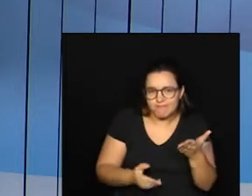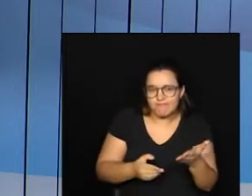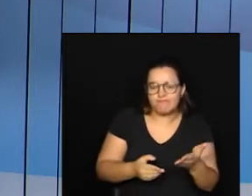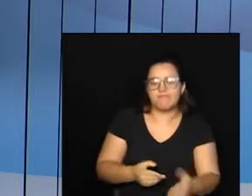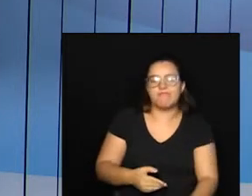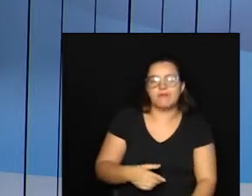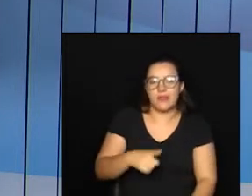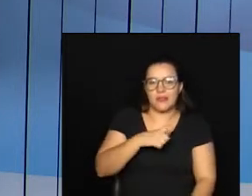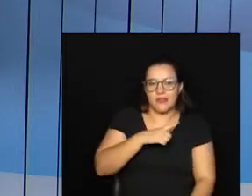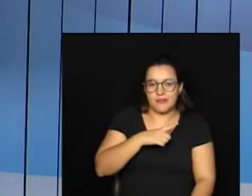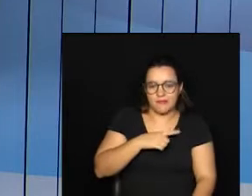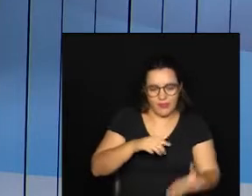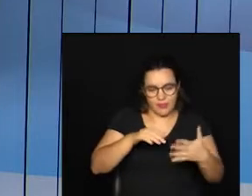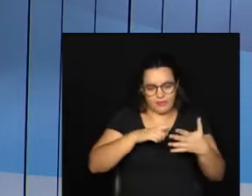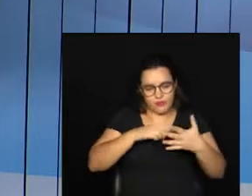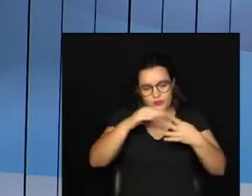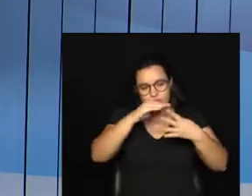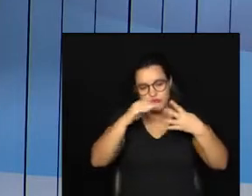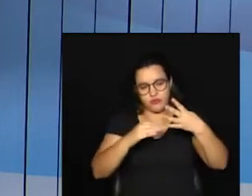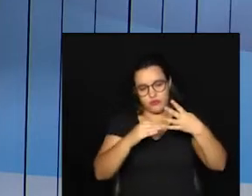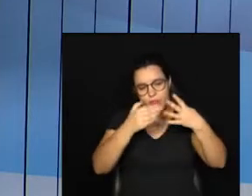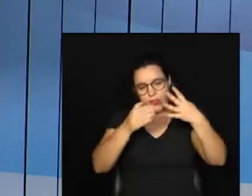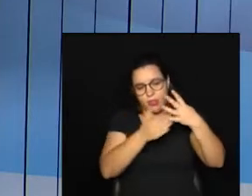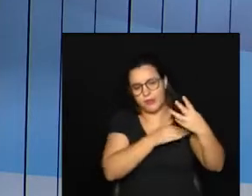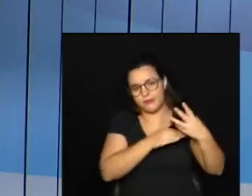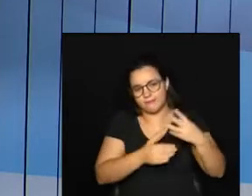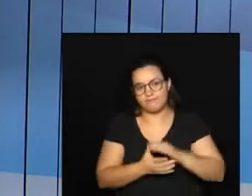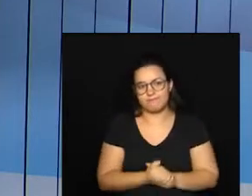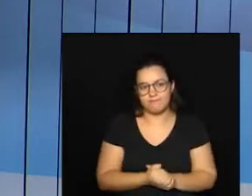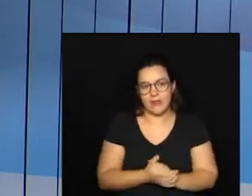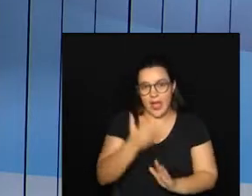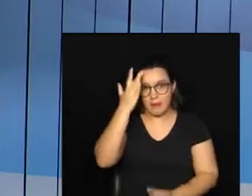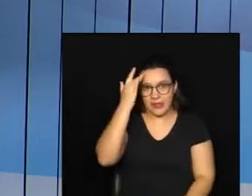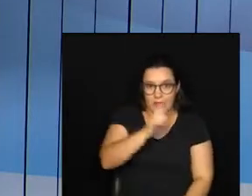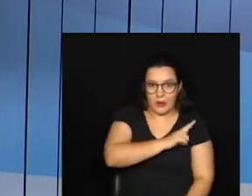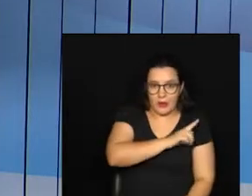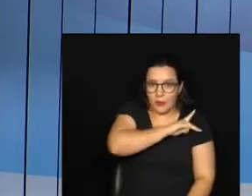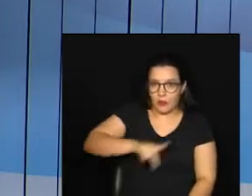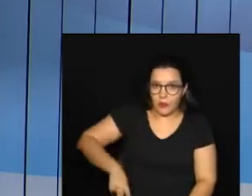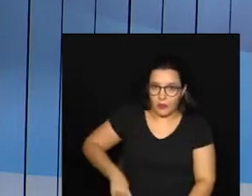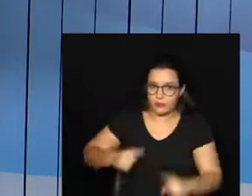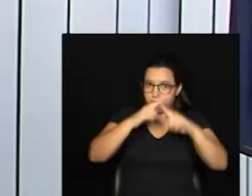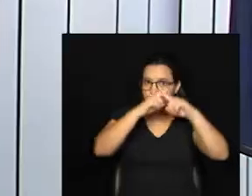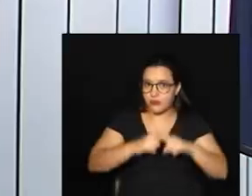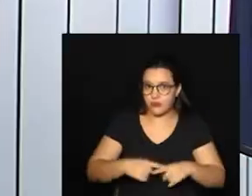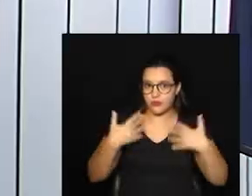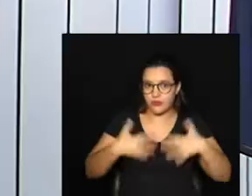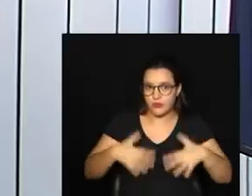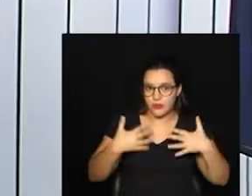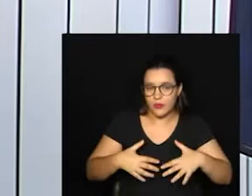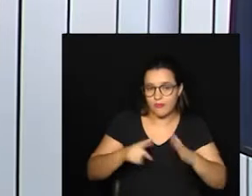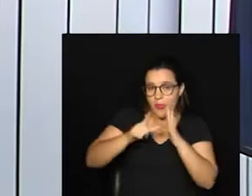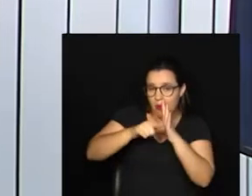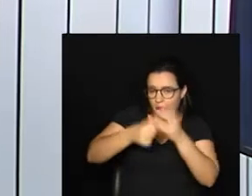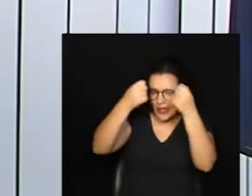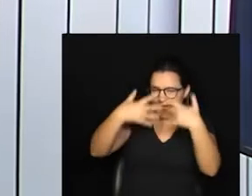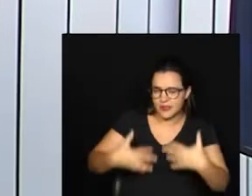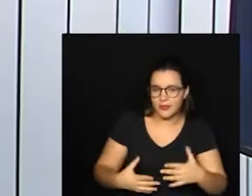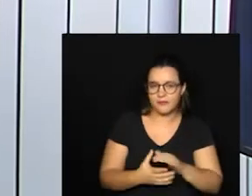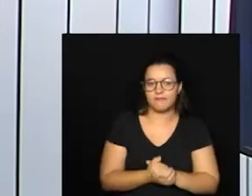e saiu do G4. E amanhã é só derby, então já a gente fala sobre as duas equipes. Tem